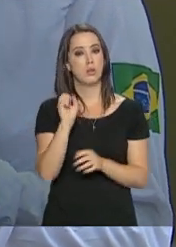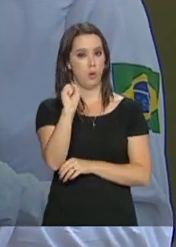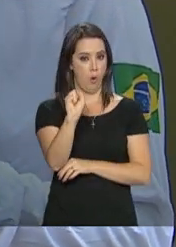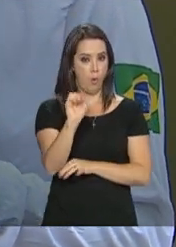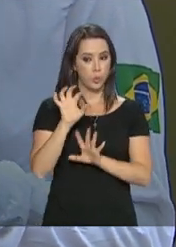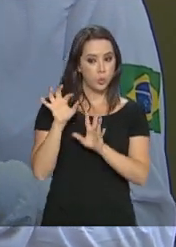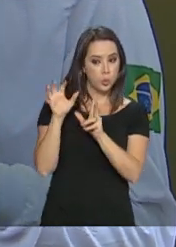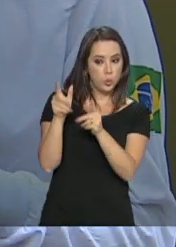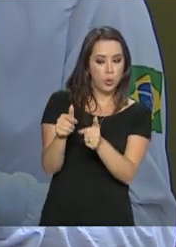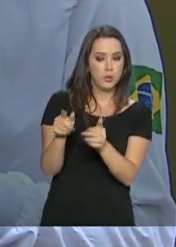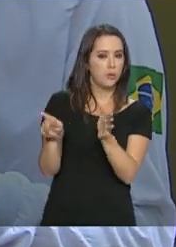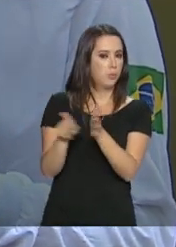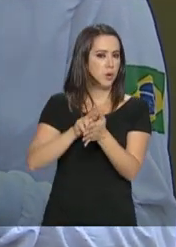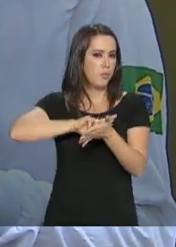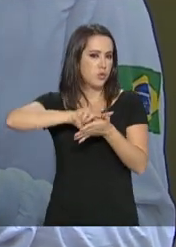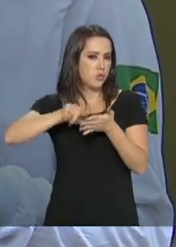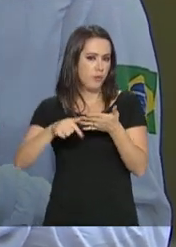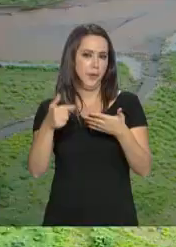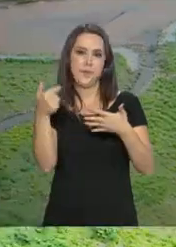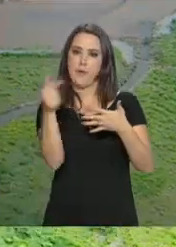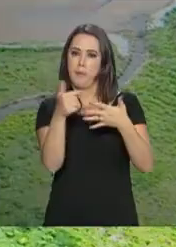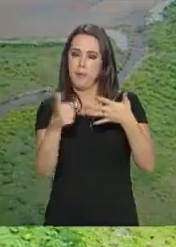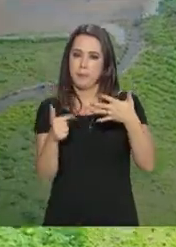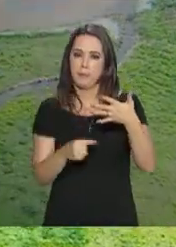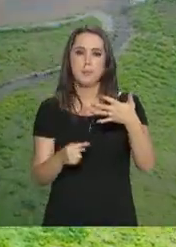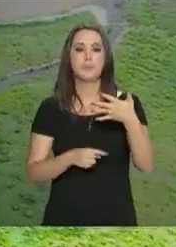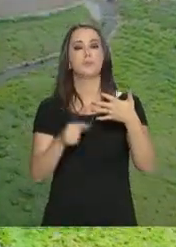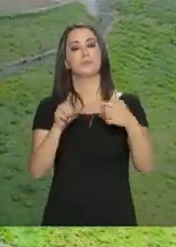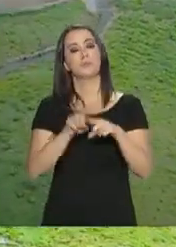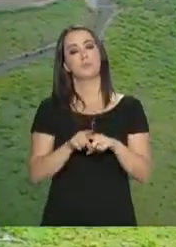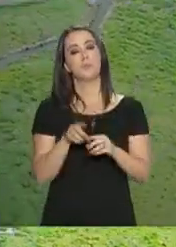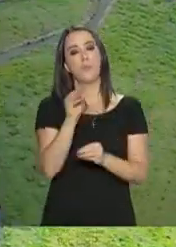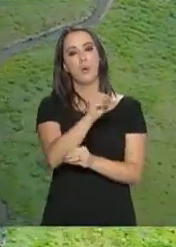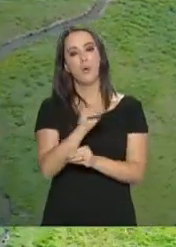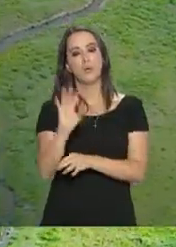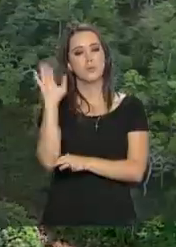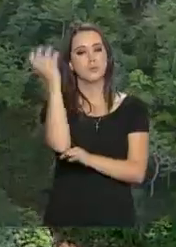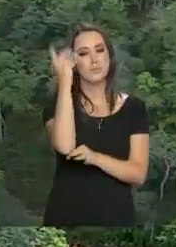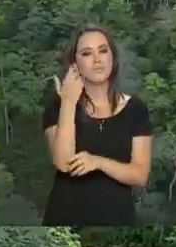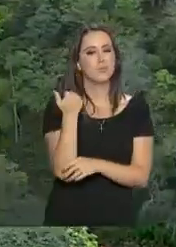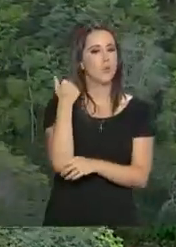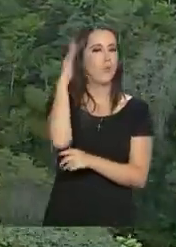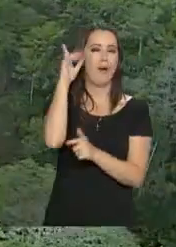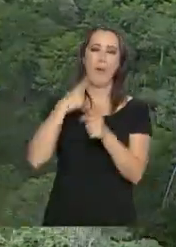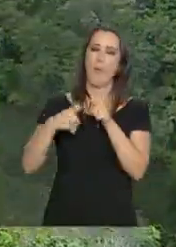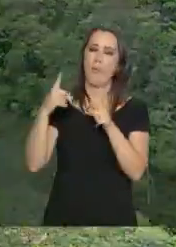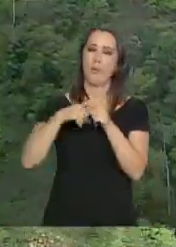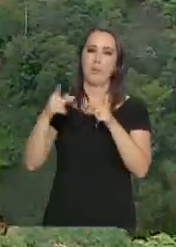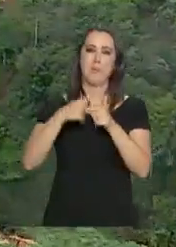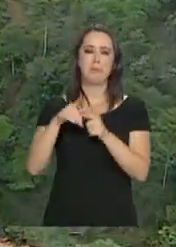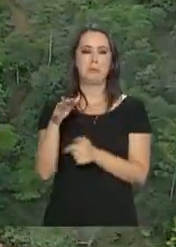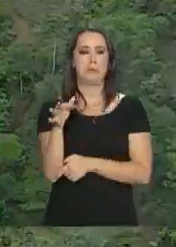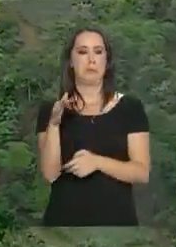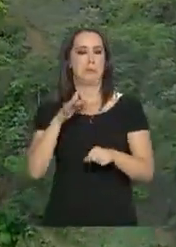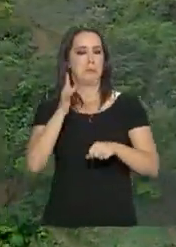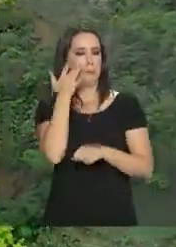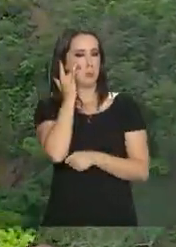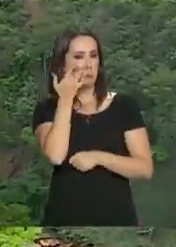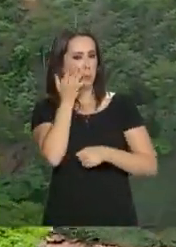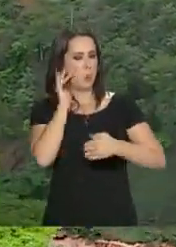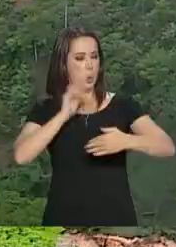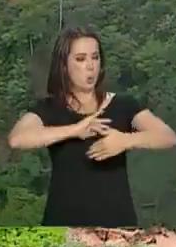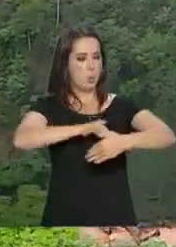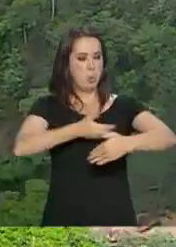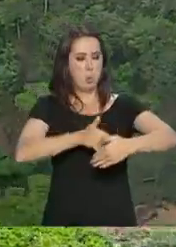elas fazem o monitoramento de diversos itens. A recuperação ambiental do maior desastre da mineração que o país viveu